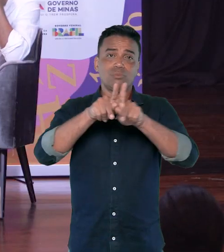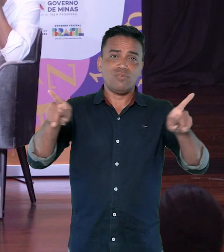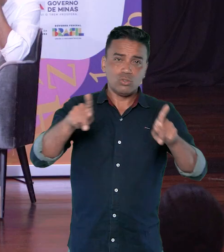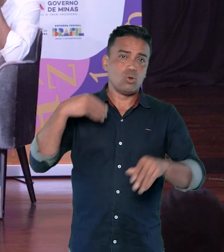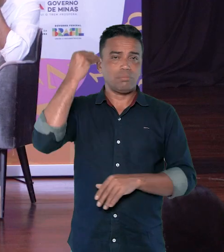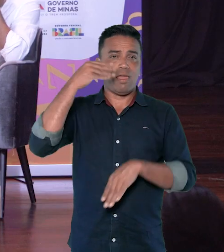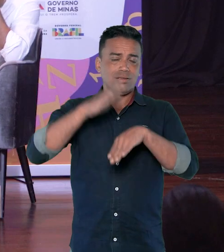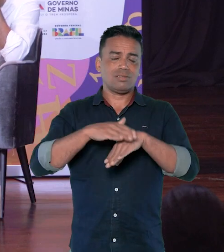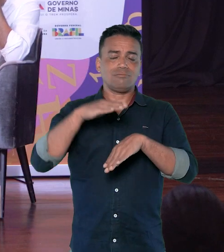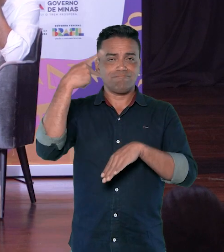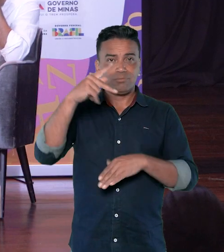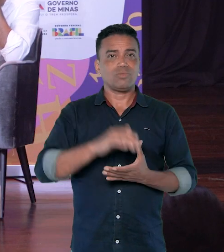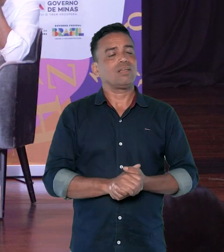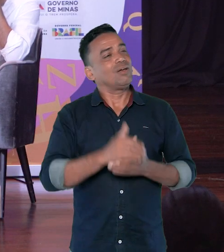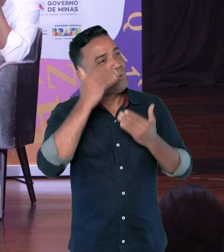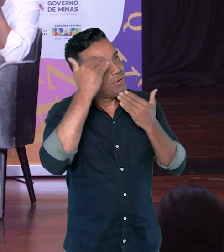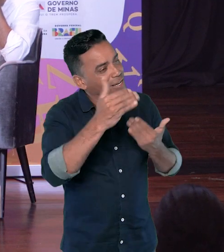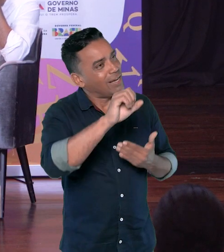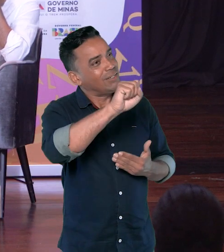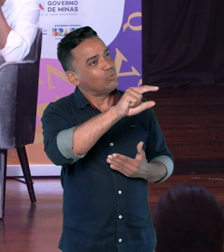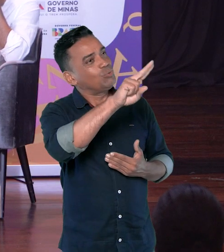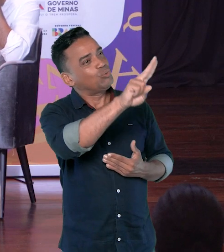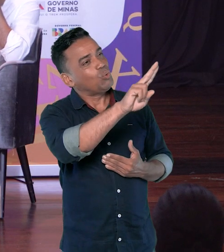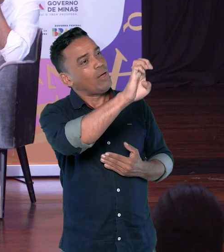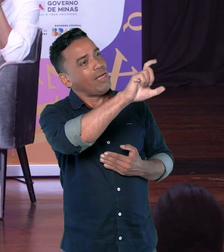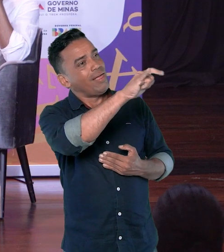Obrigado, Sueli, pela pergunta.